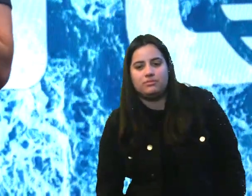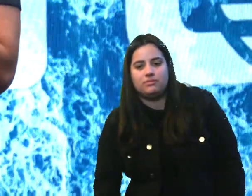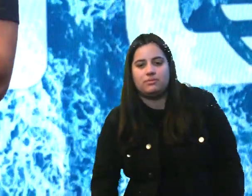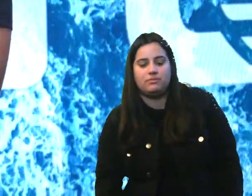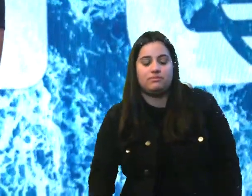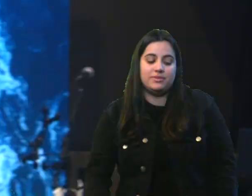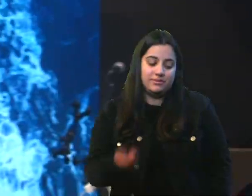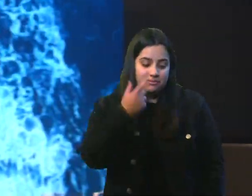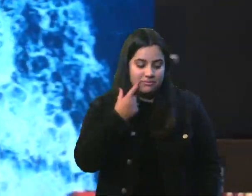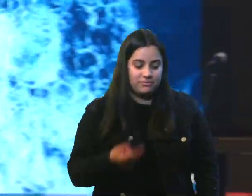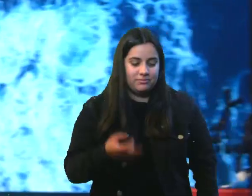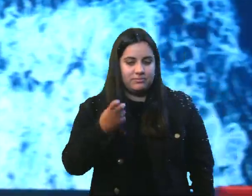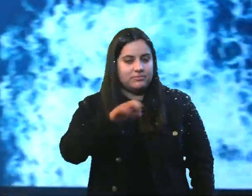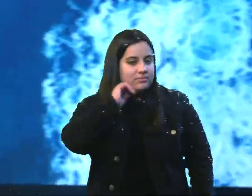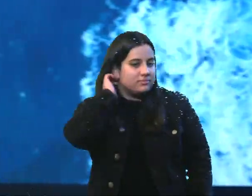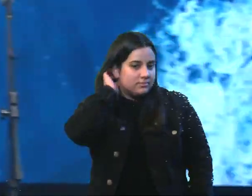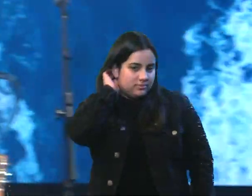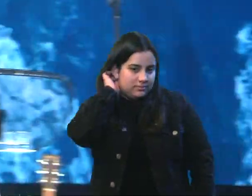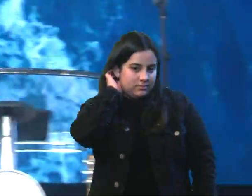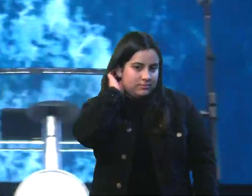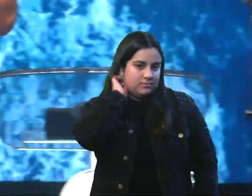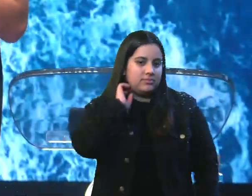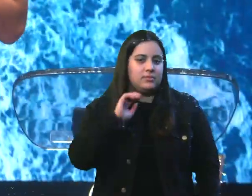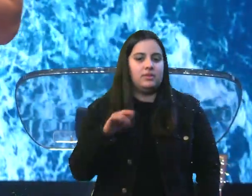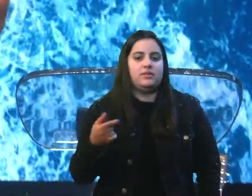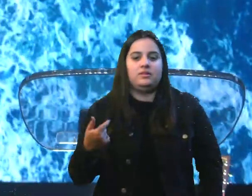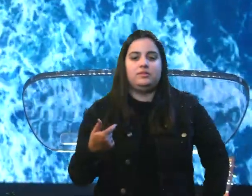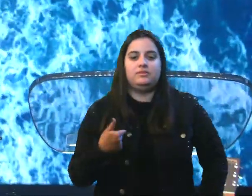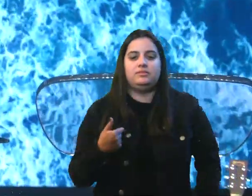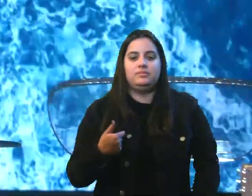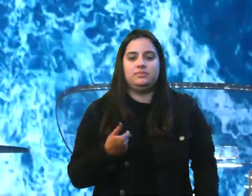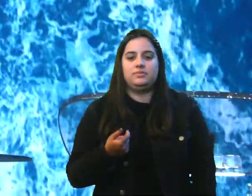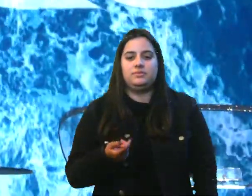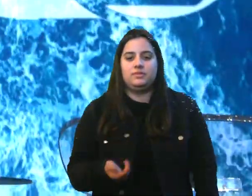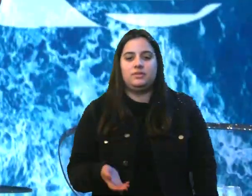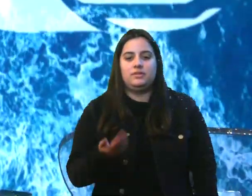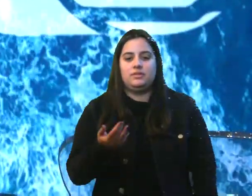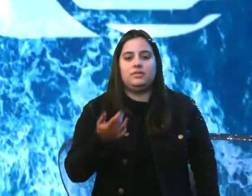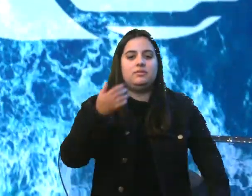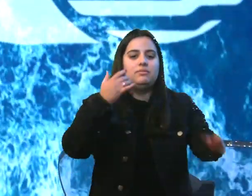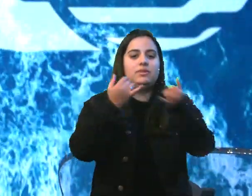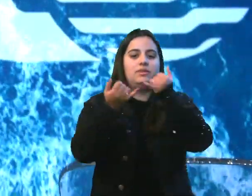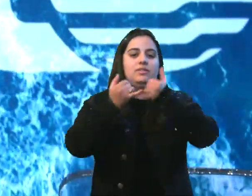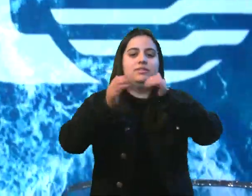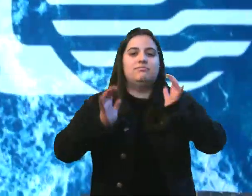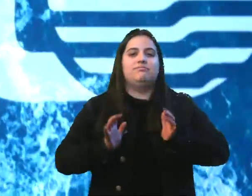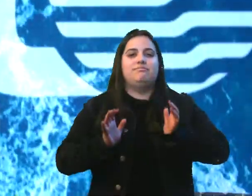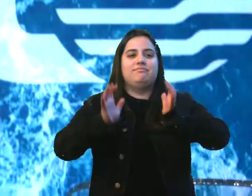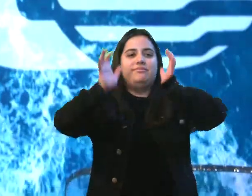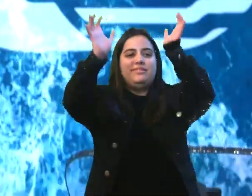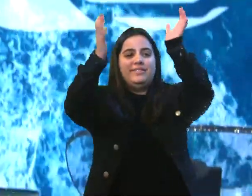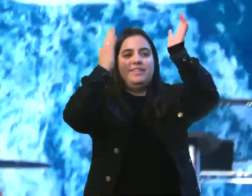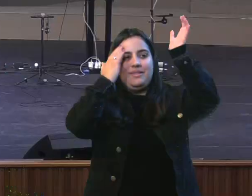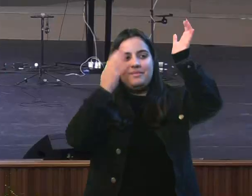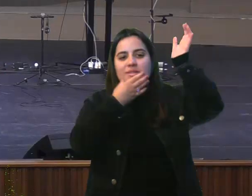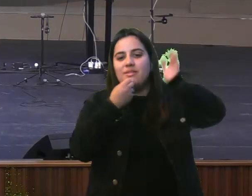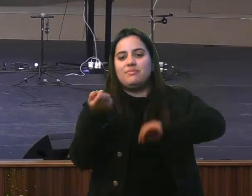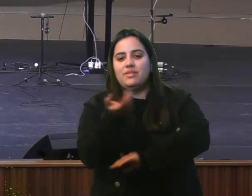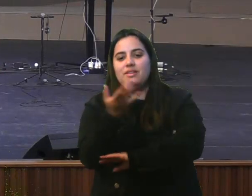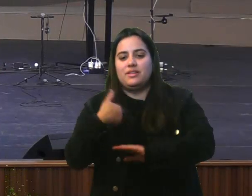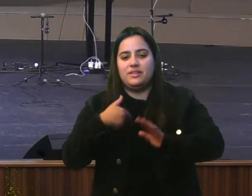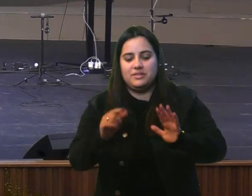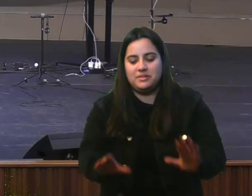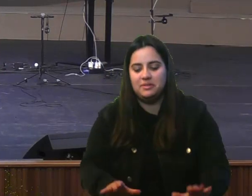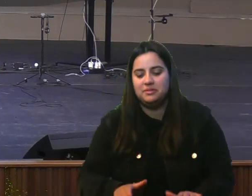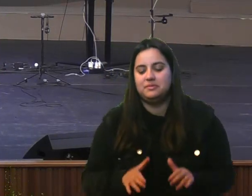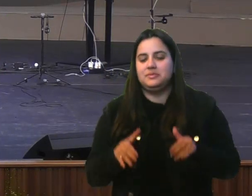E quando eu vi, eu me agachei assim, estava o mendigo fazendo tipo Rei Leão, assim. Eu pegando a Kiara,